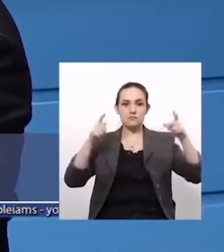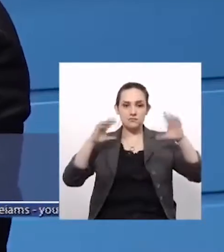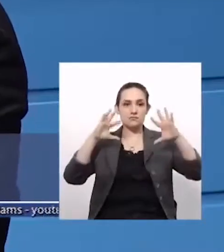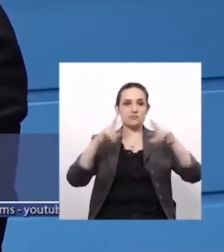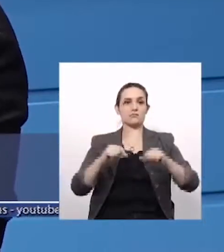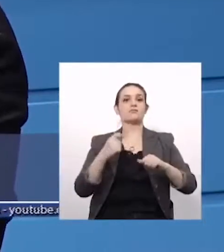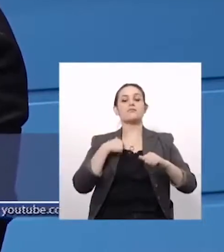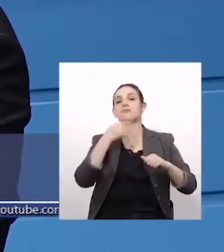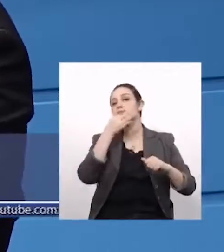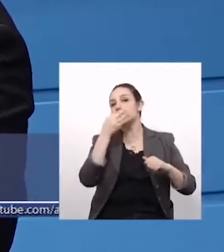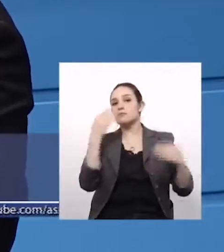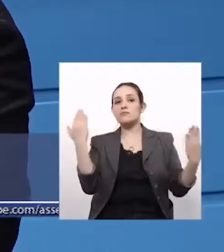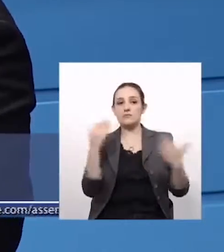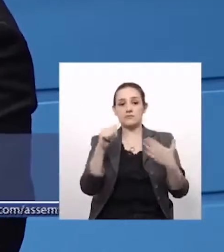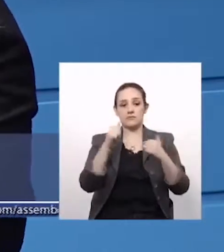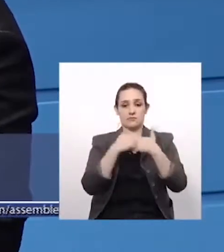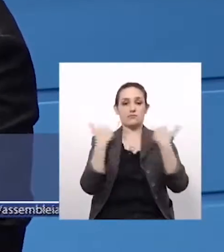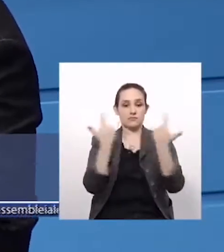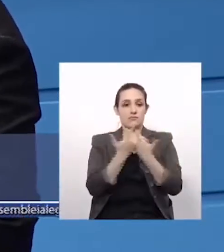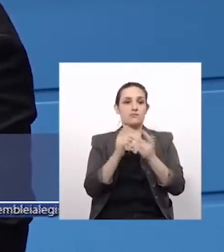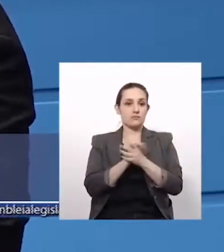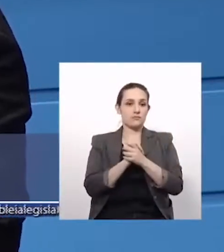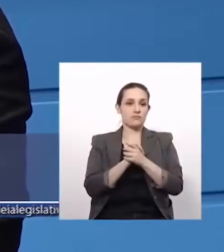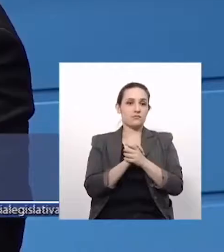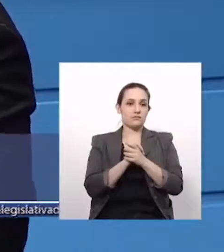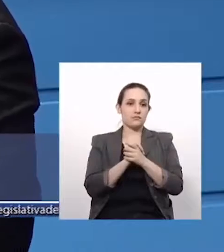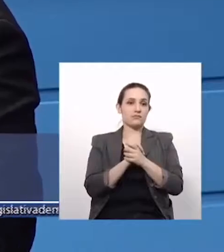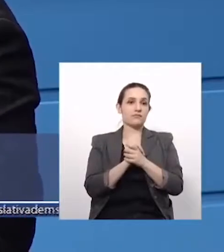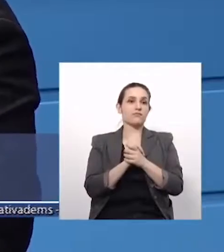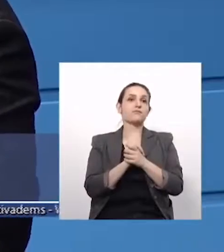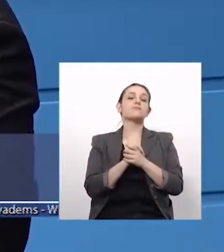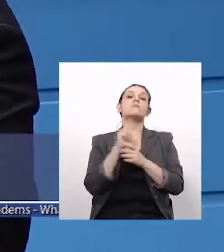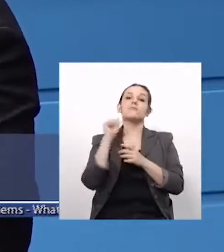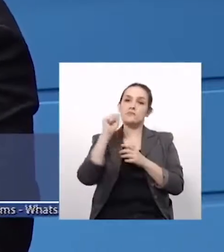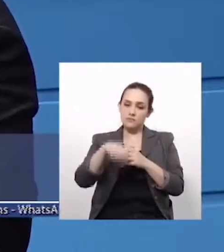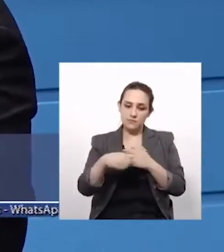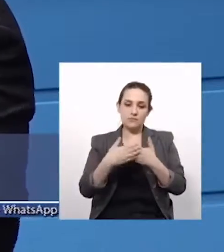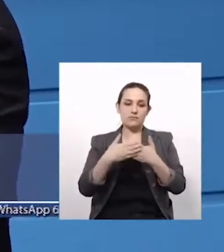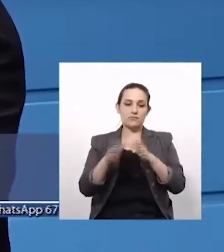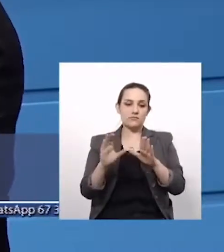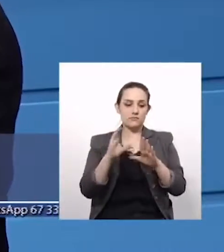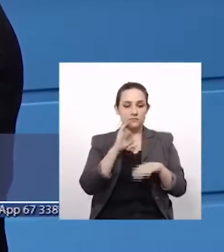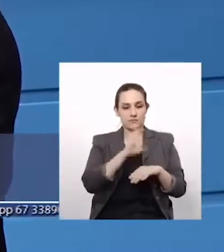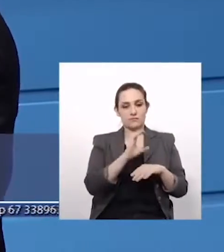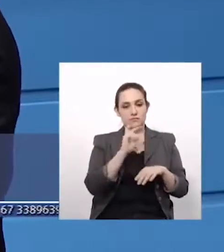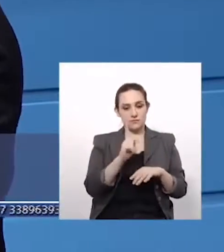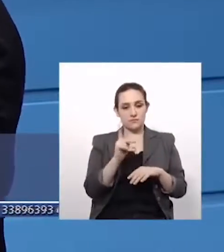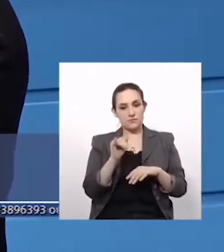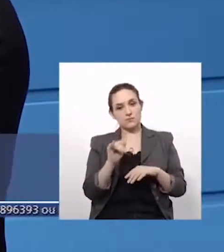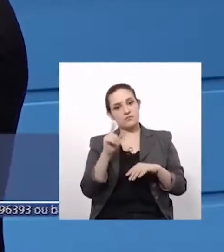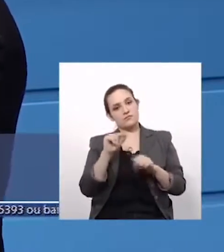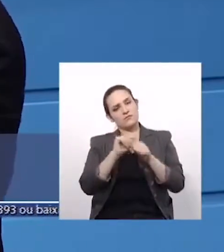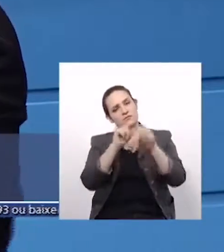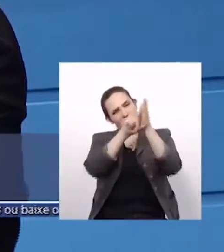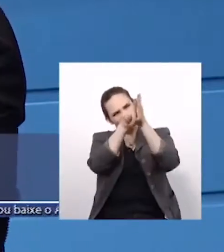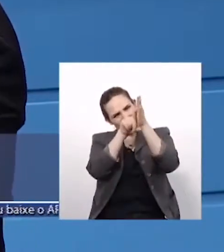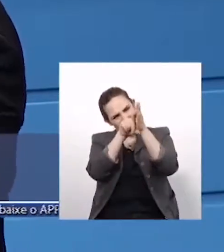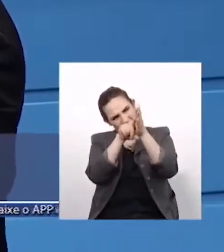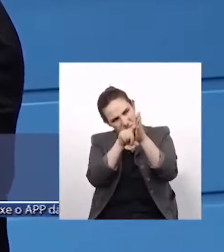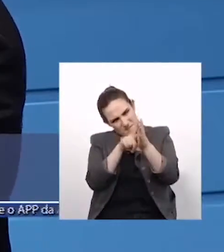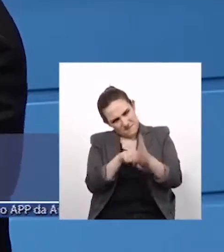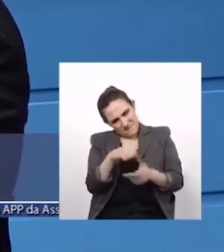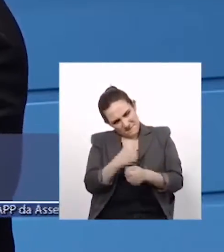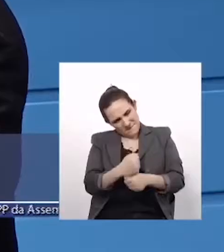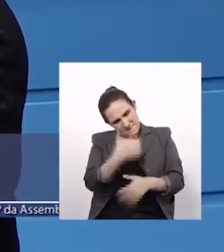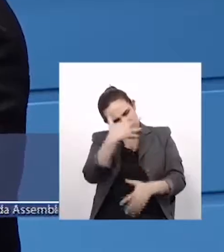aí eu sugeri, inclusive, que esta casa montasse aqui uma comissão e fizesse toda uma instauração